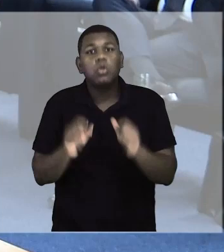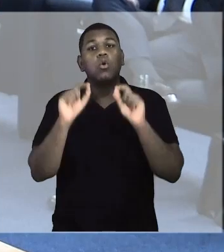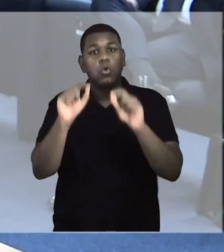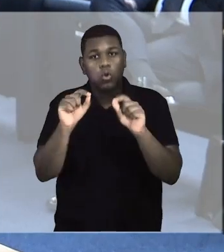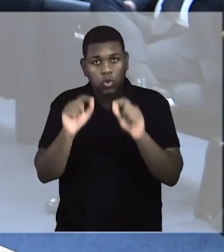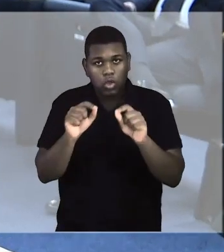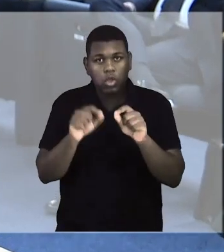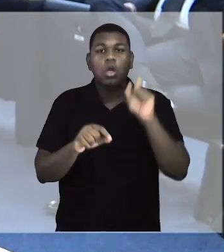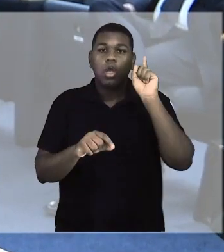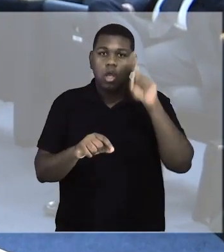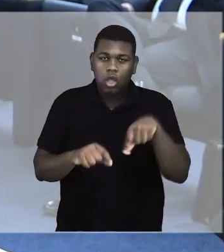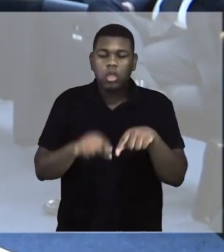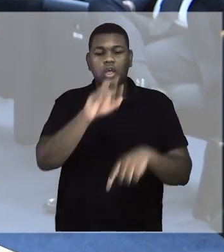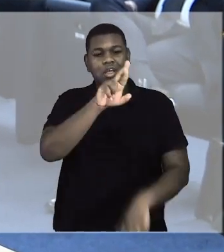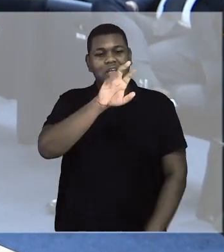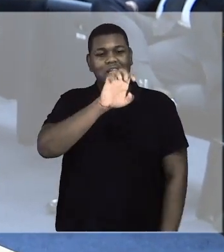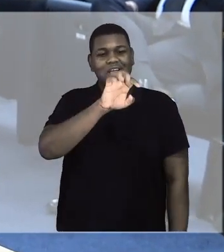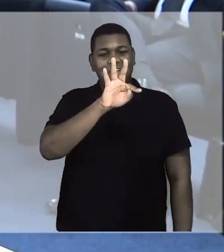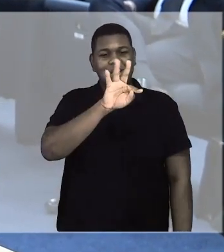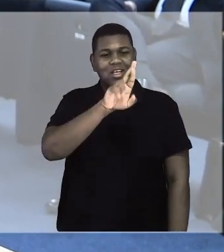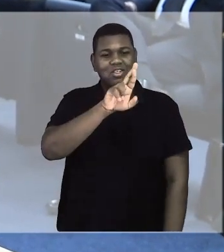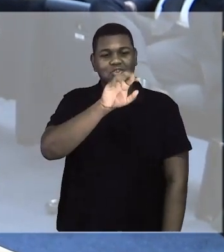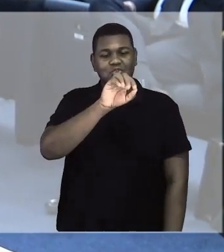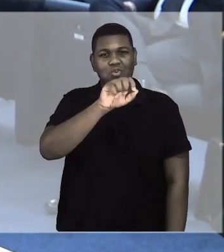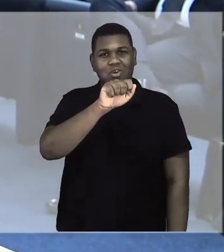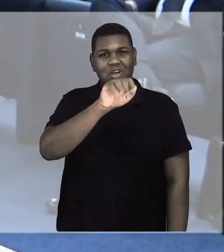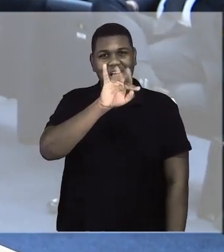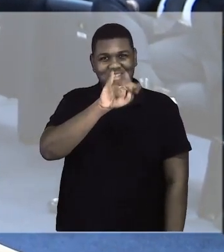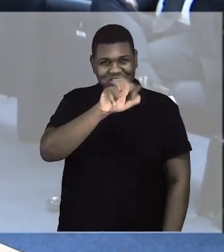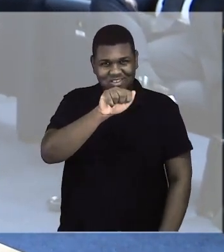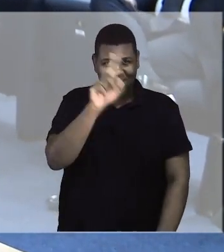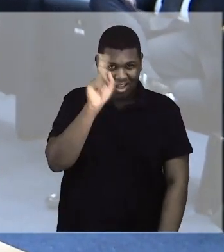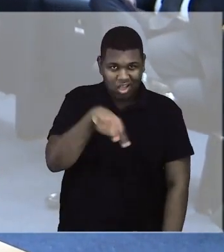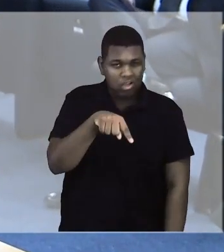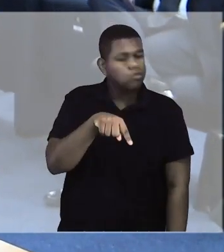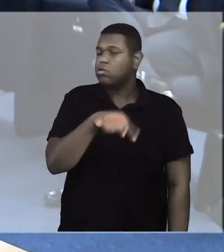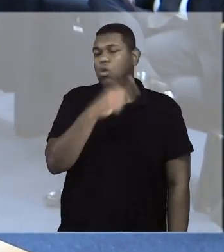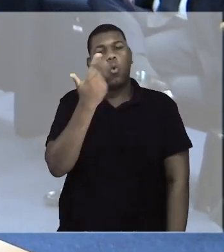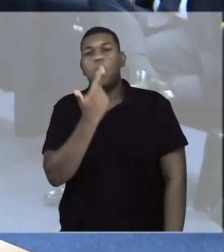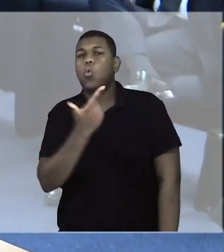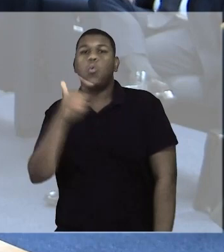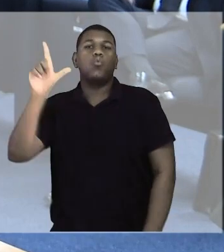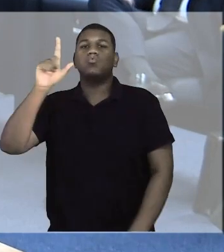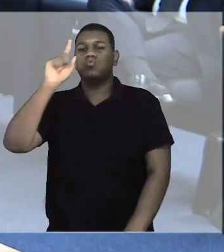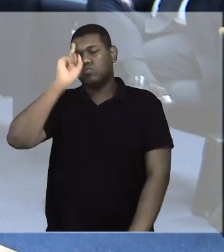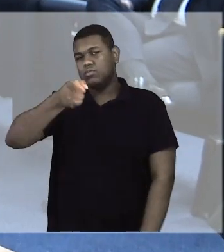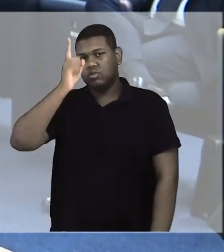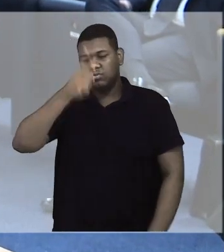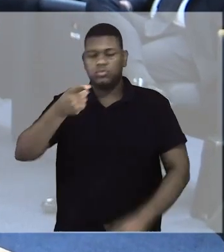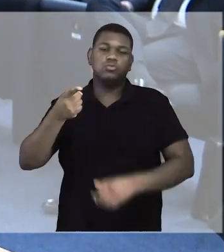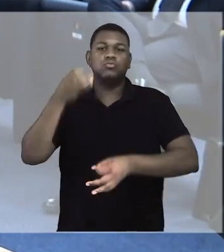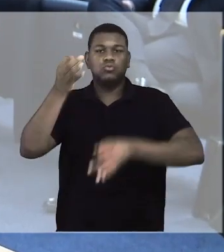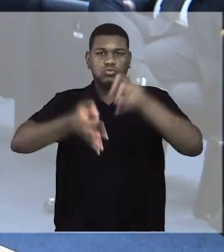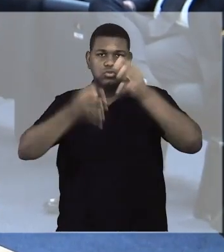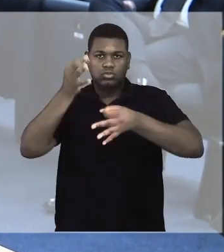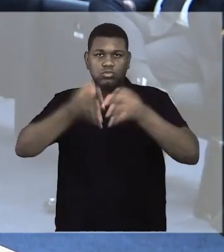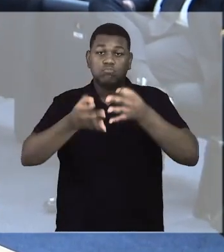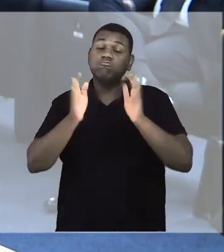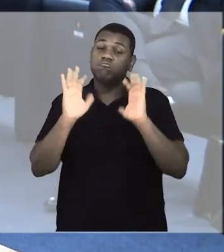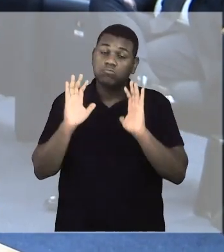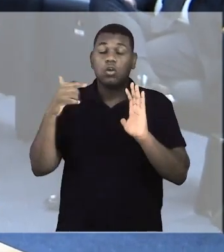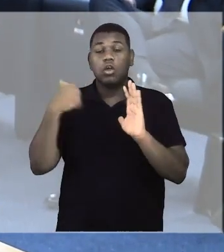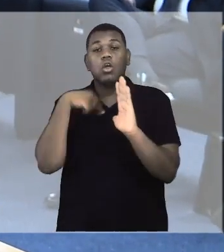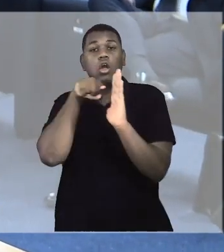estamos falando de um momento em que se reconhecia a prescrição retroativa, nós estamos falando de um momento em que o ordenamento jurídico